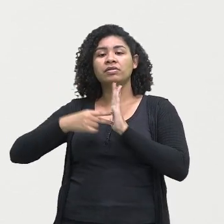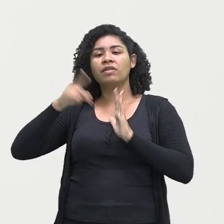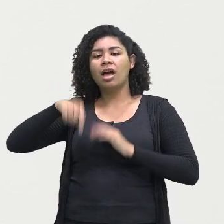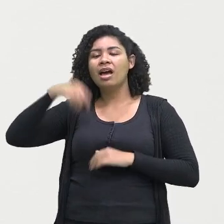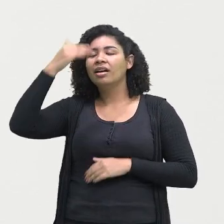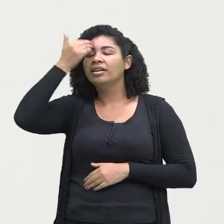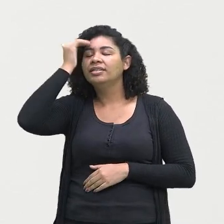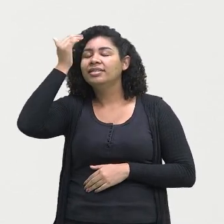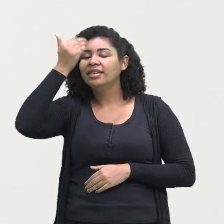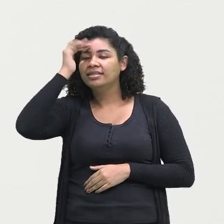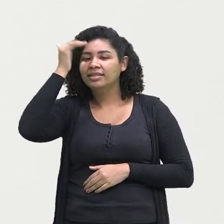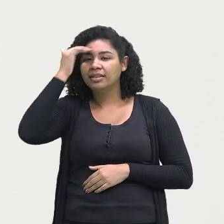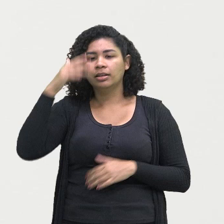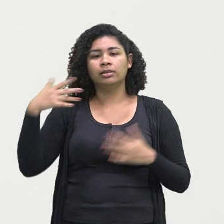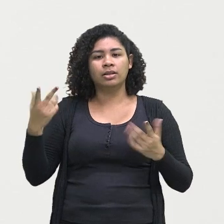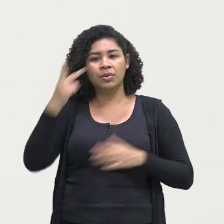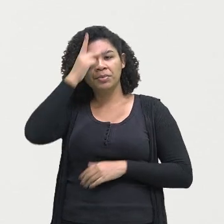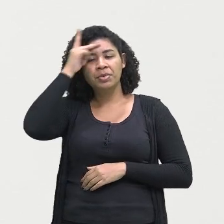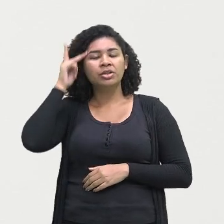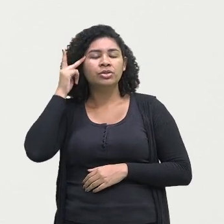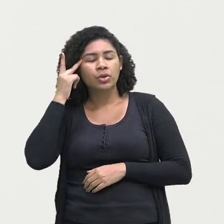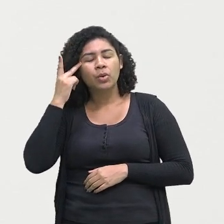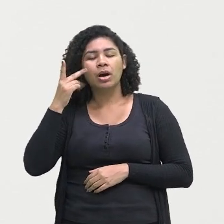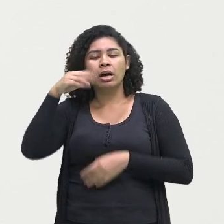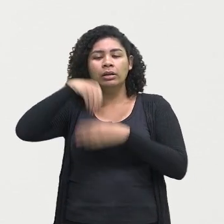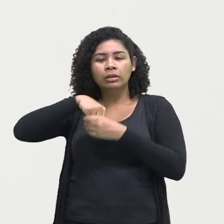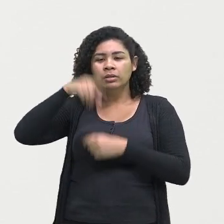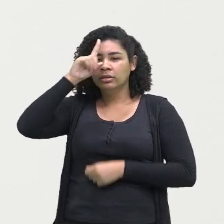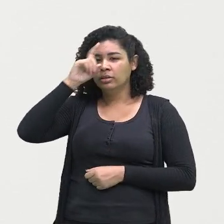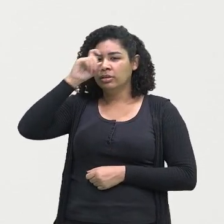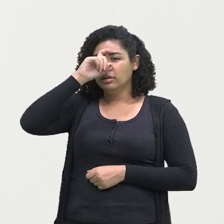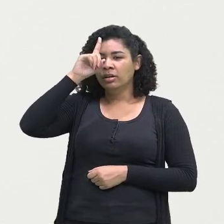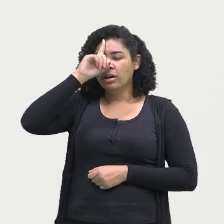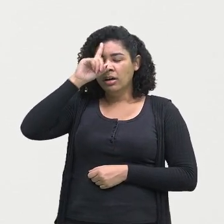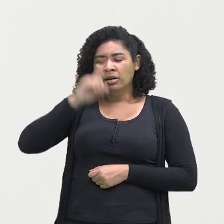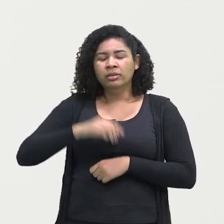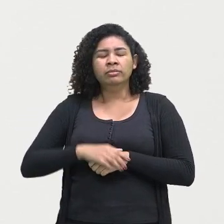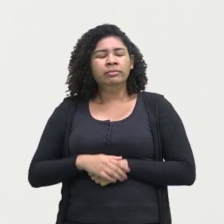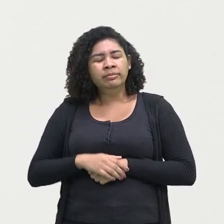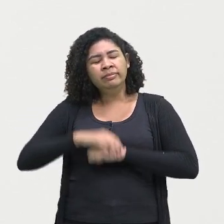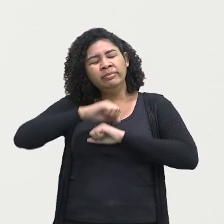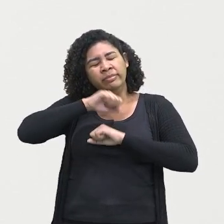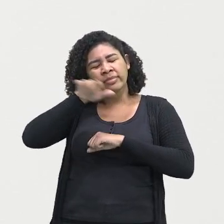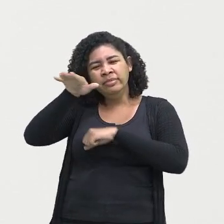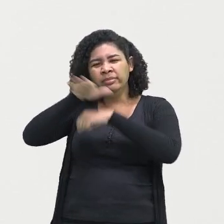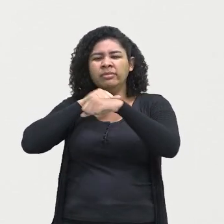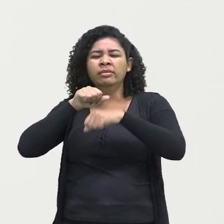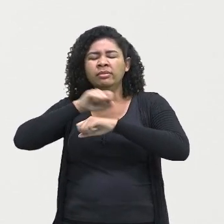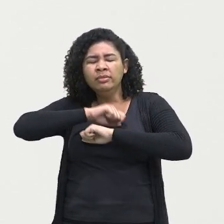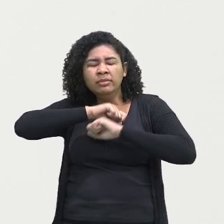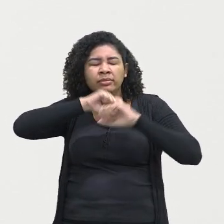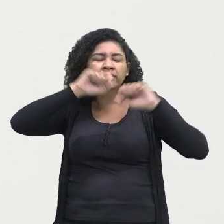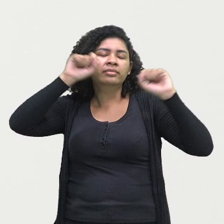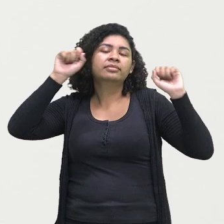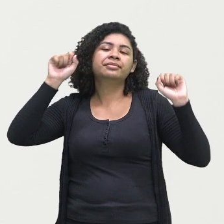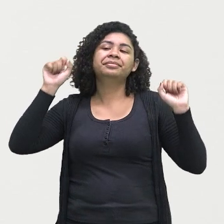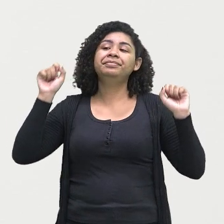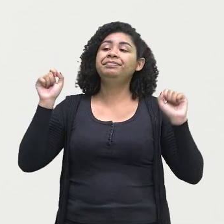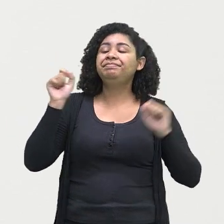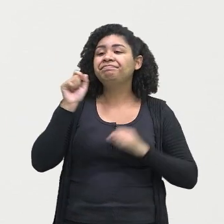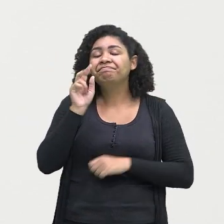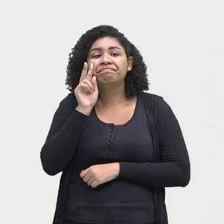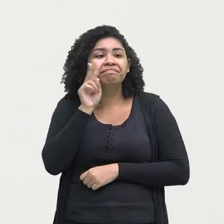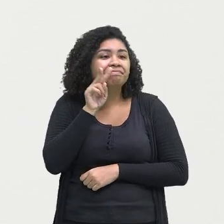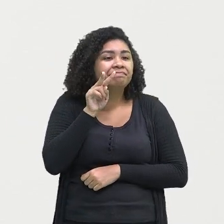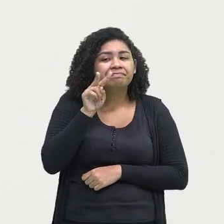quarto de emergência, você chama a enfermeira e entende, percebe que alguma coisa shocking